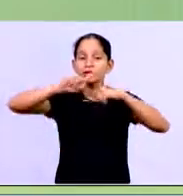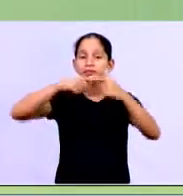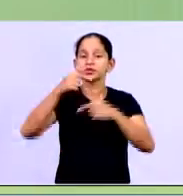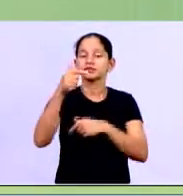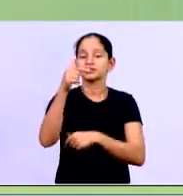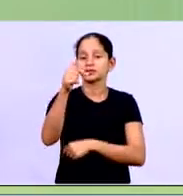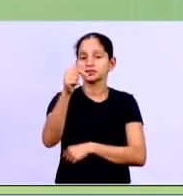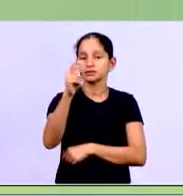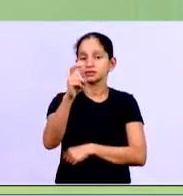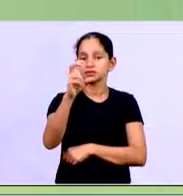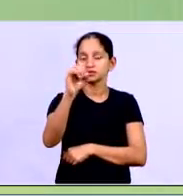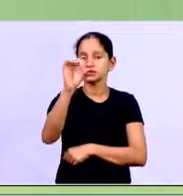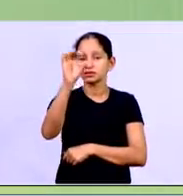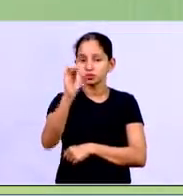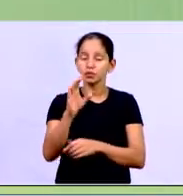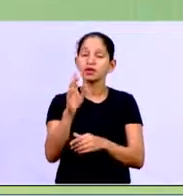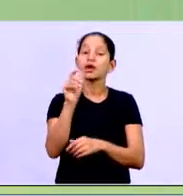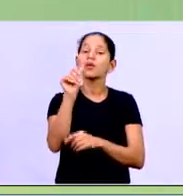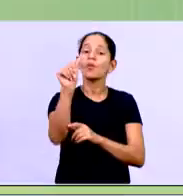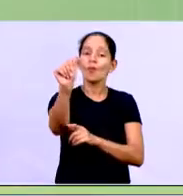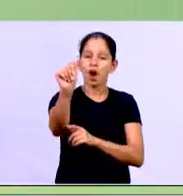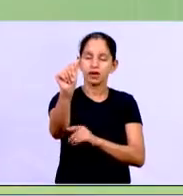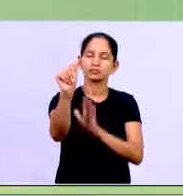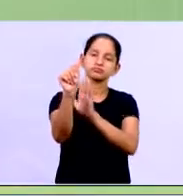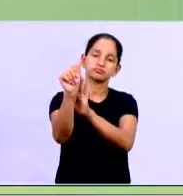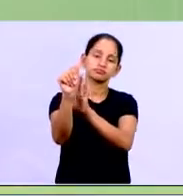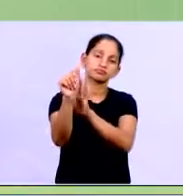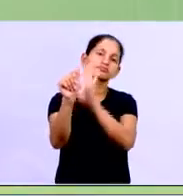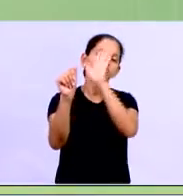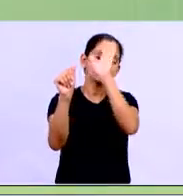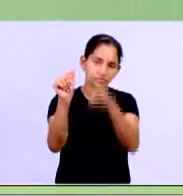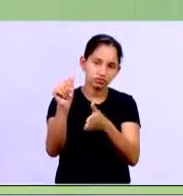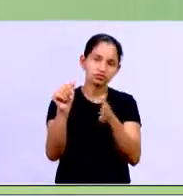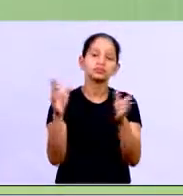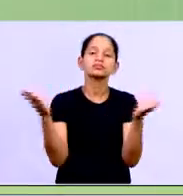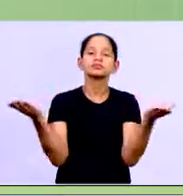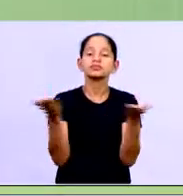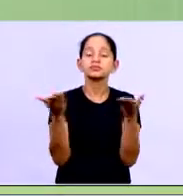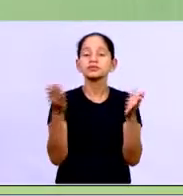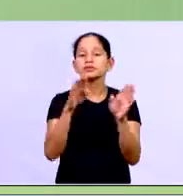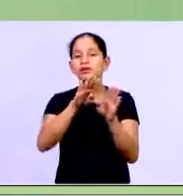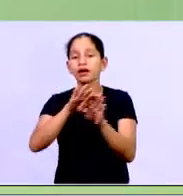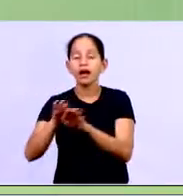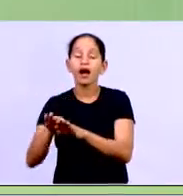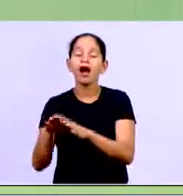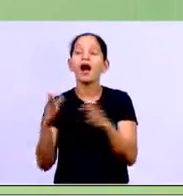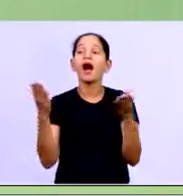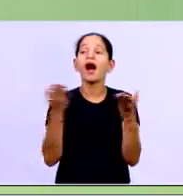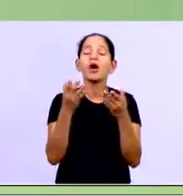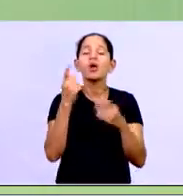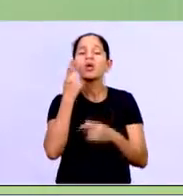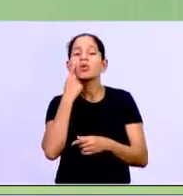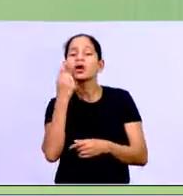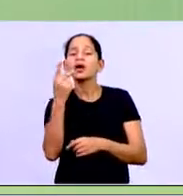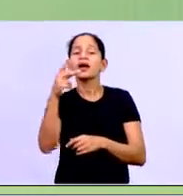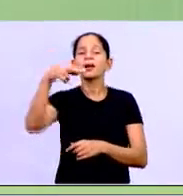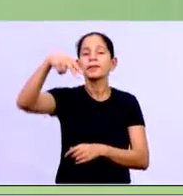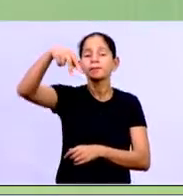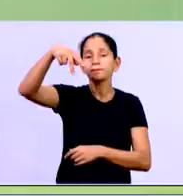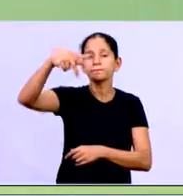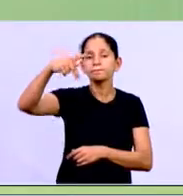750. A amortização. O A vai ser 750. O PN significa que eu estou procurando a parcela de